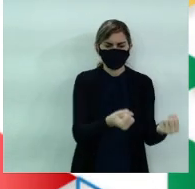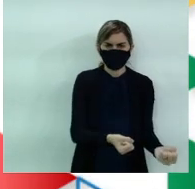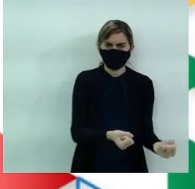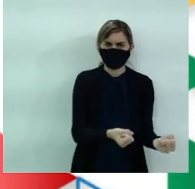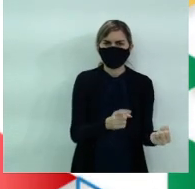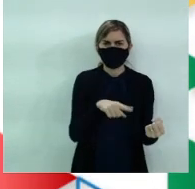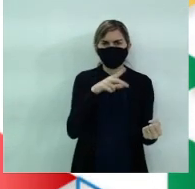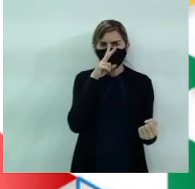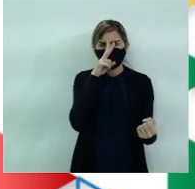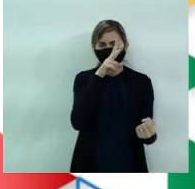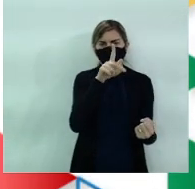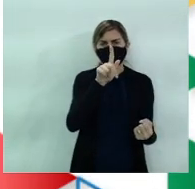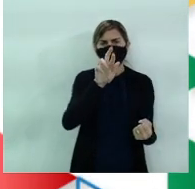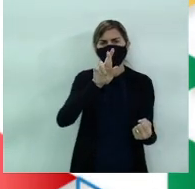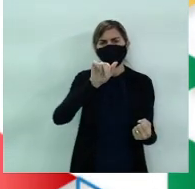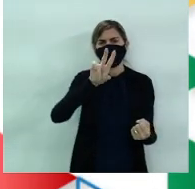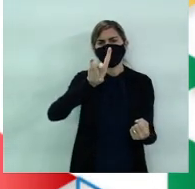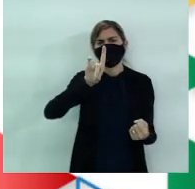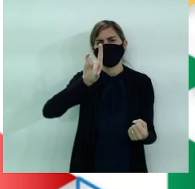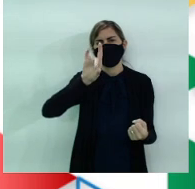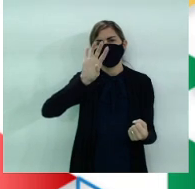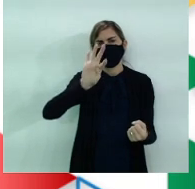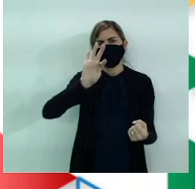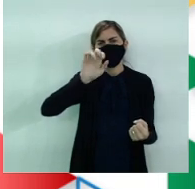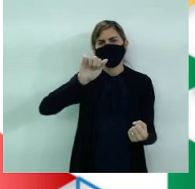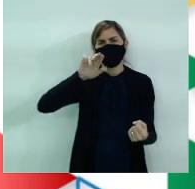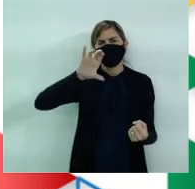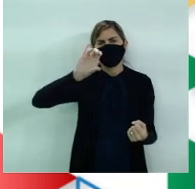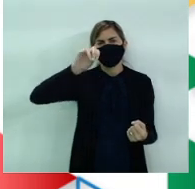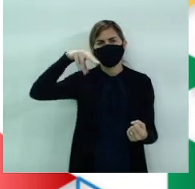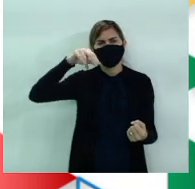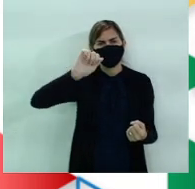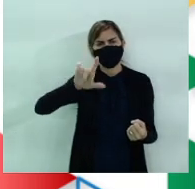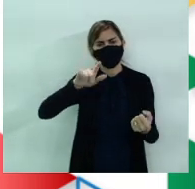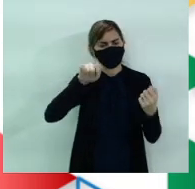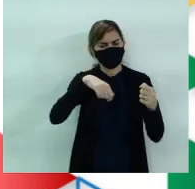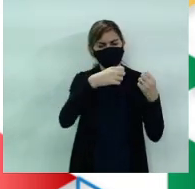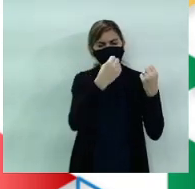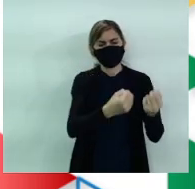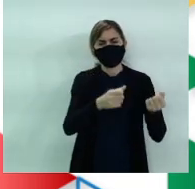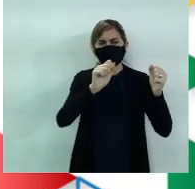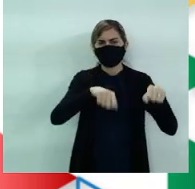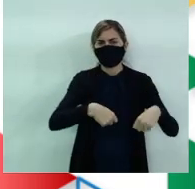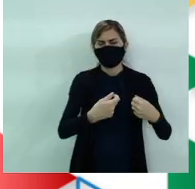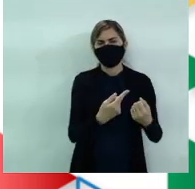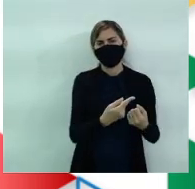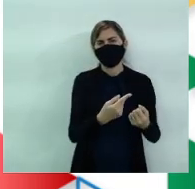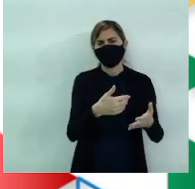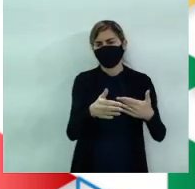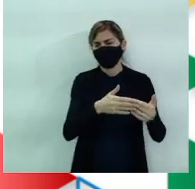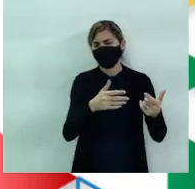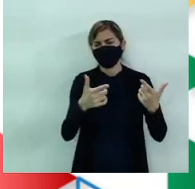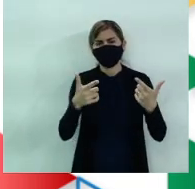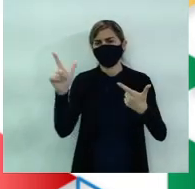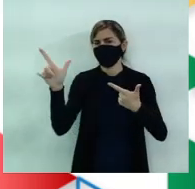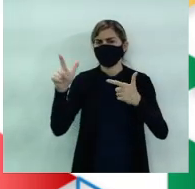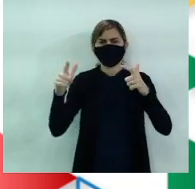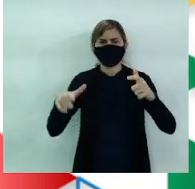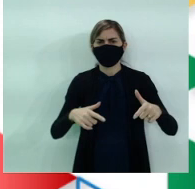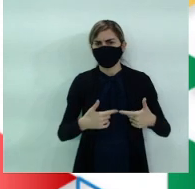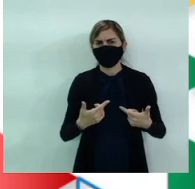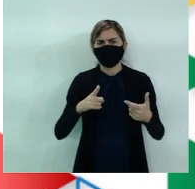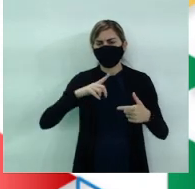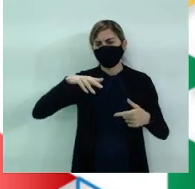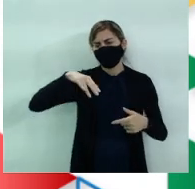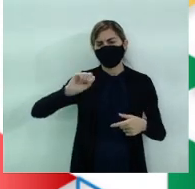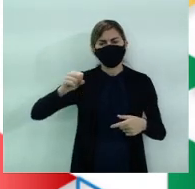é a força gravitacional que um corpo ele é capaz de exercer em qualquer outro corpo que tenha